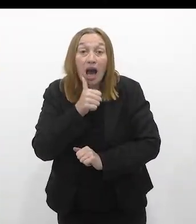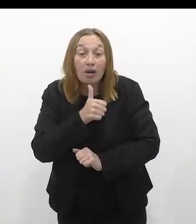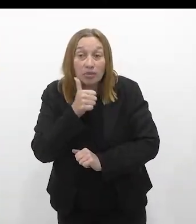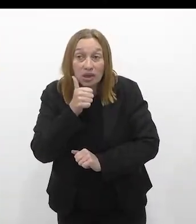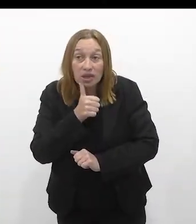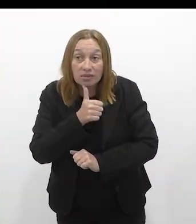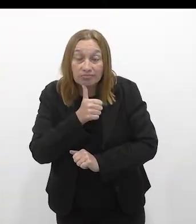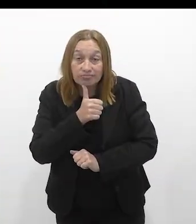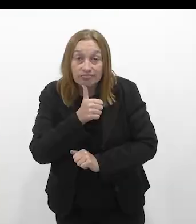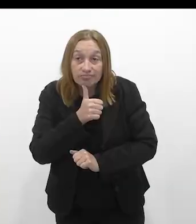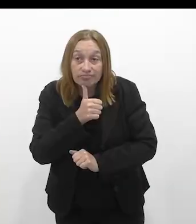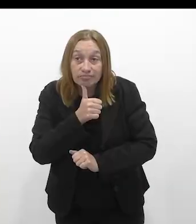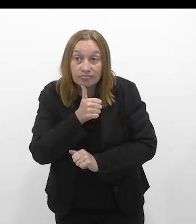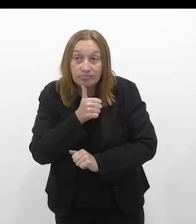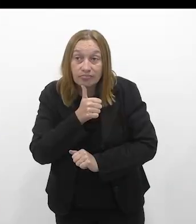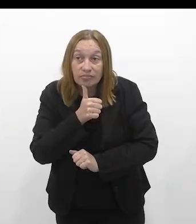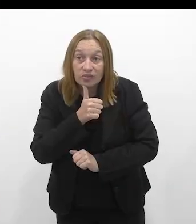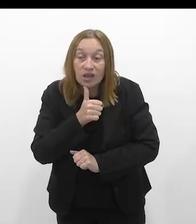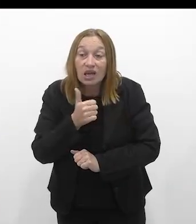a mulher que